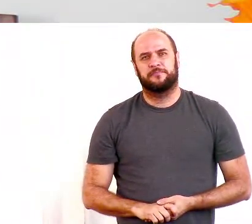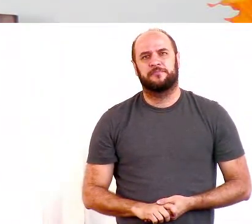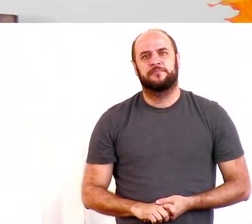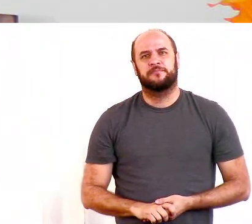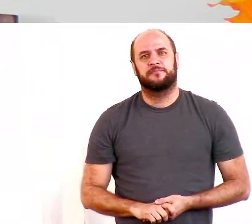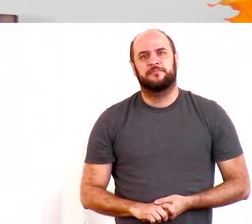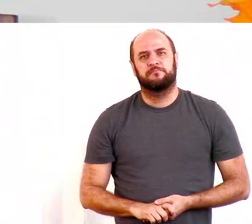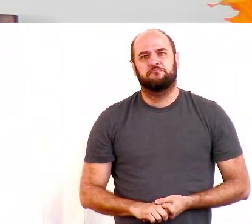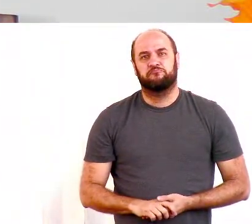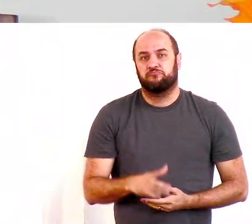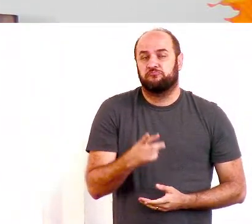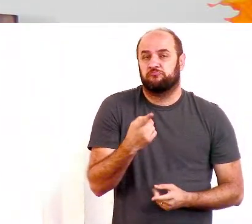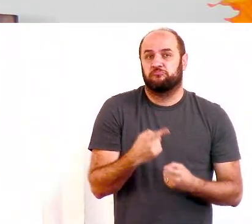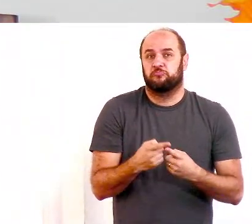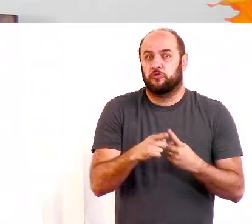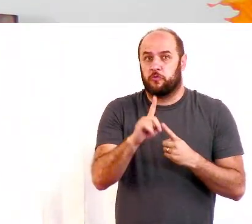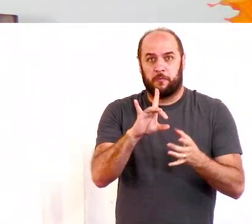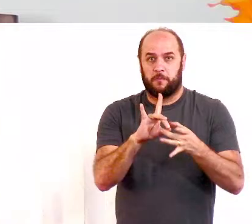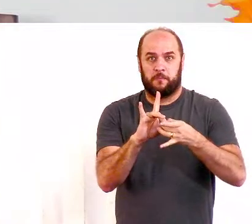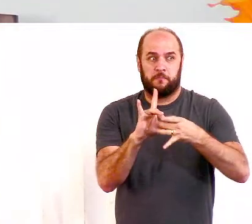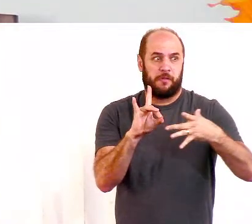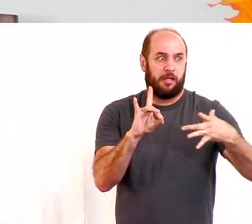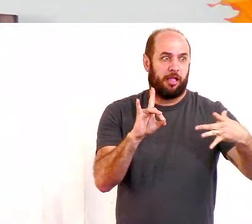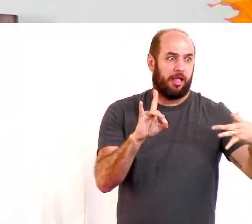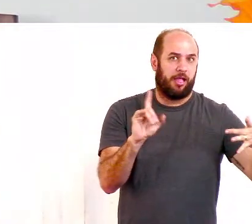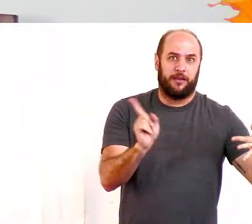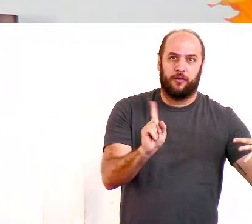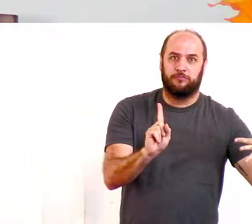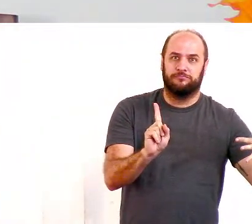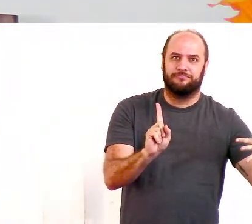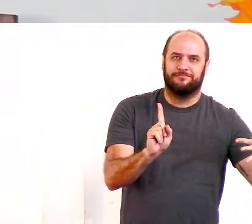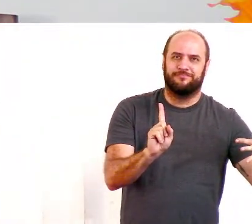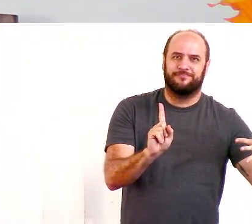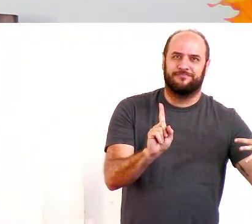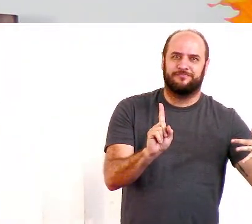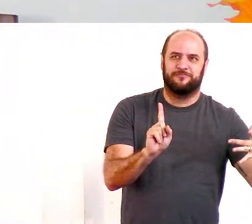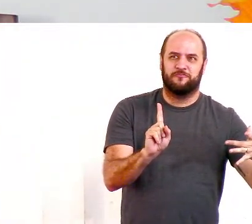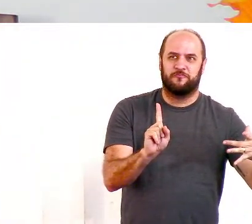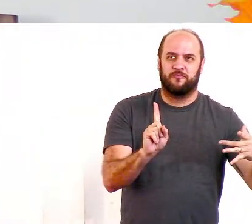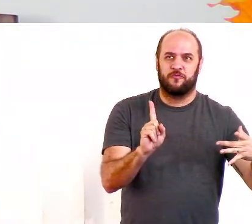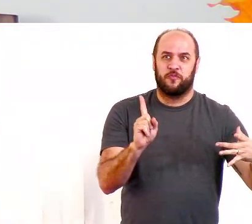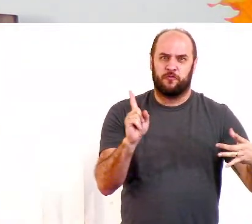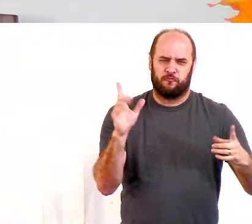Sabe por que você não vai embora? O vento não te leva.